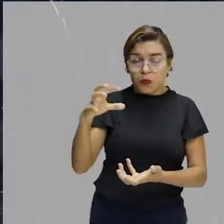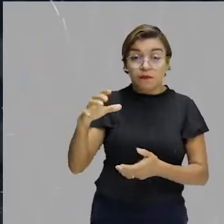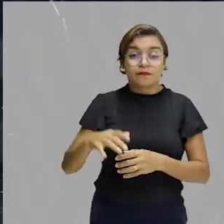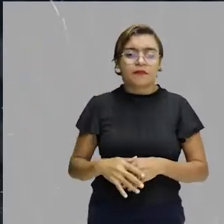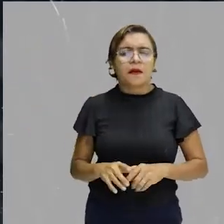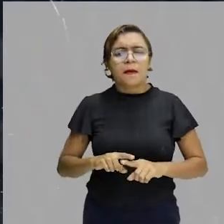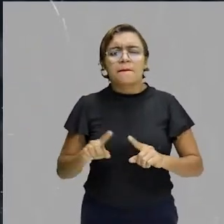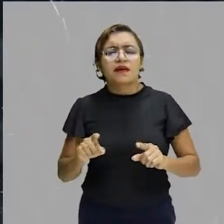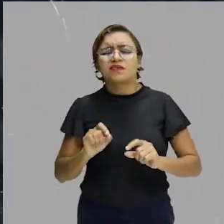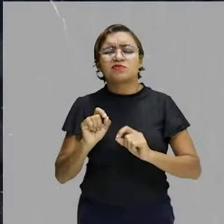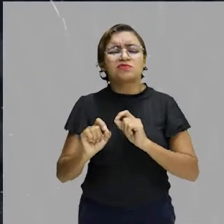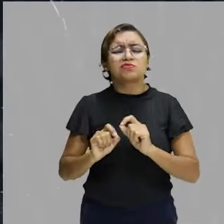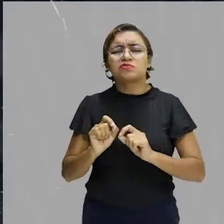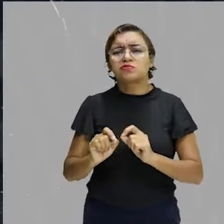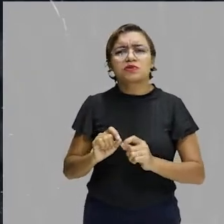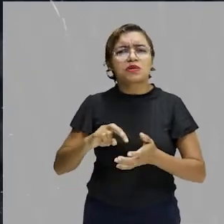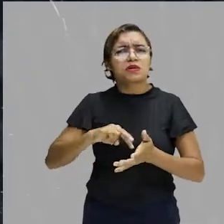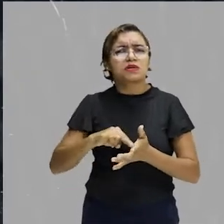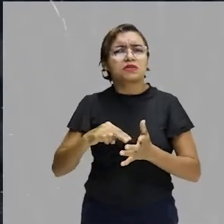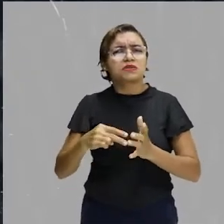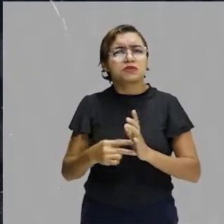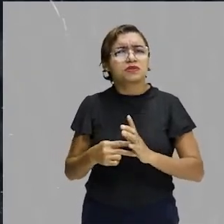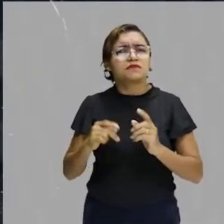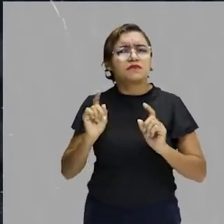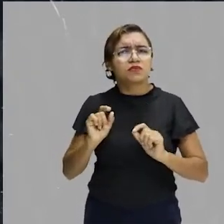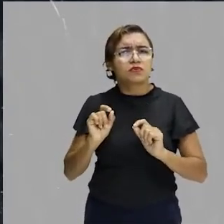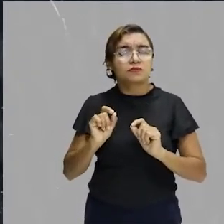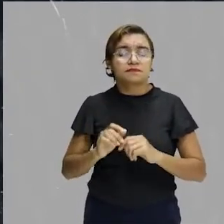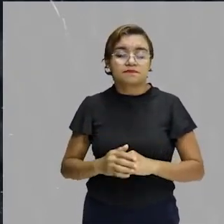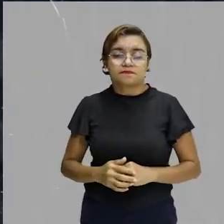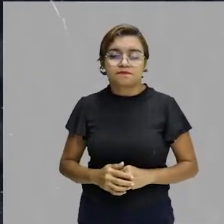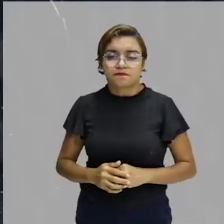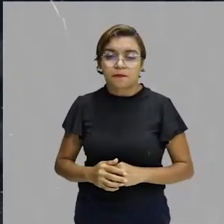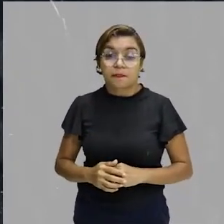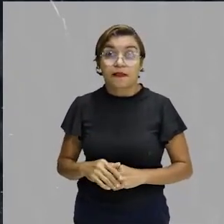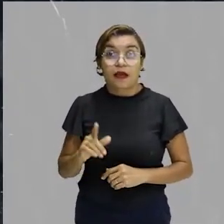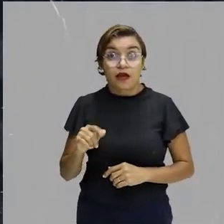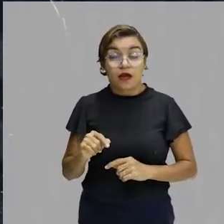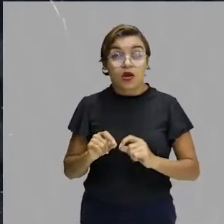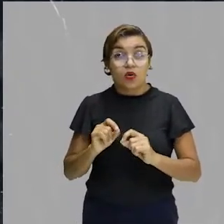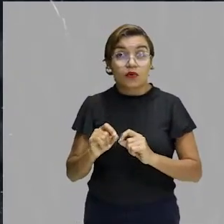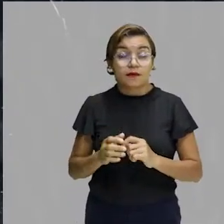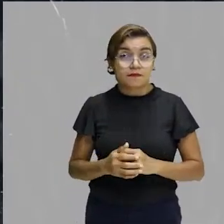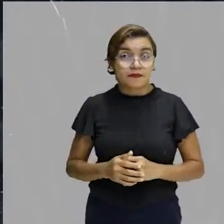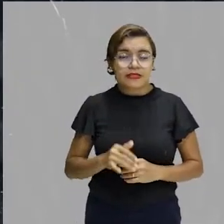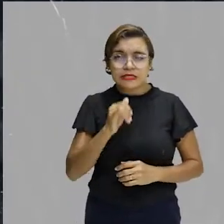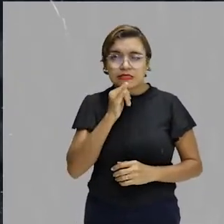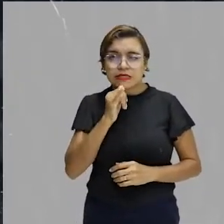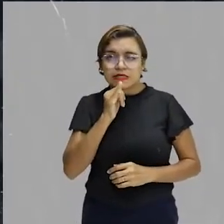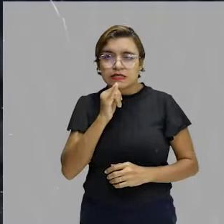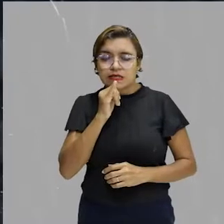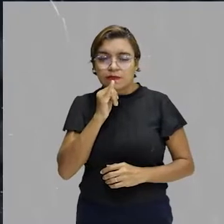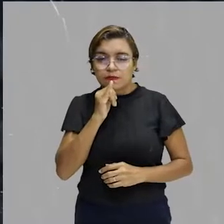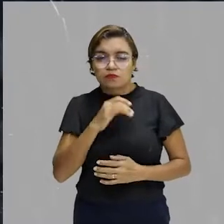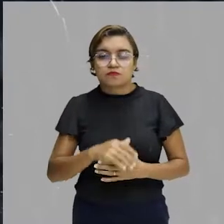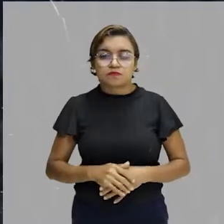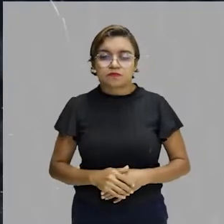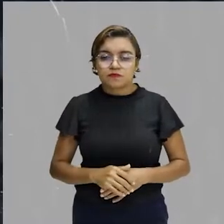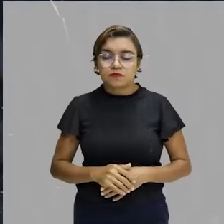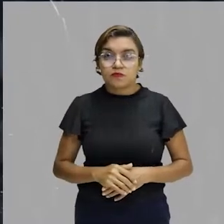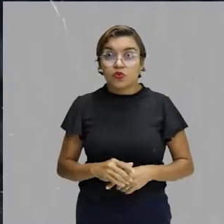que define, Marcos, uma fonte não renovável de energia? Muito simples, galera. É aquela que vai se esgotar na